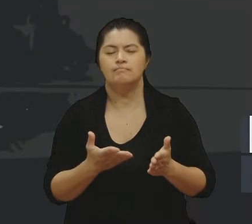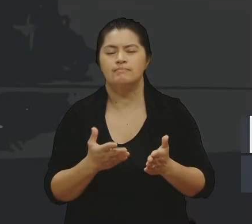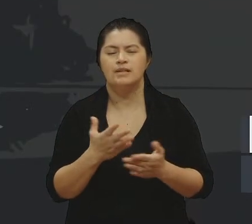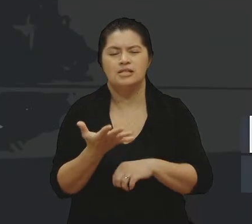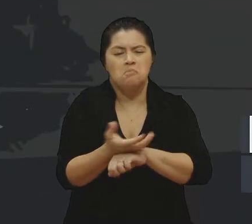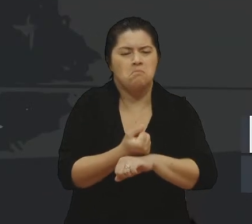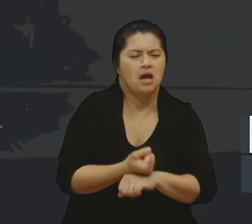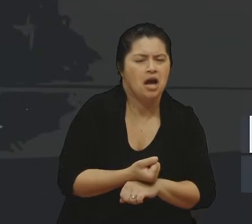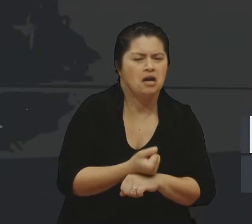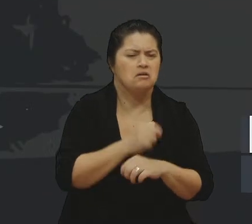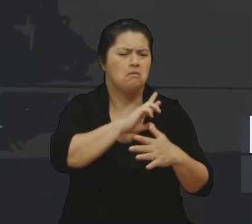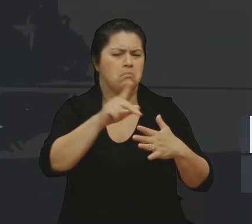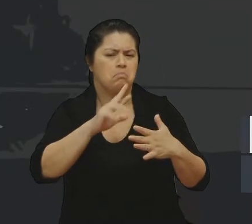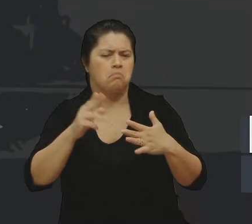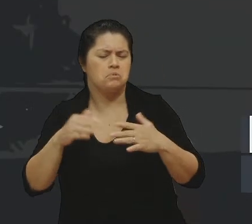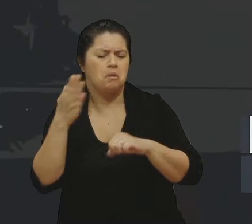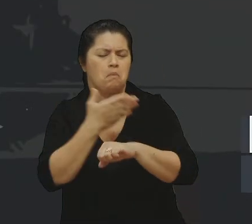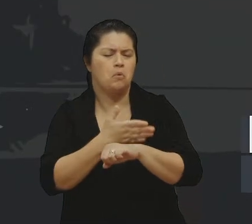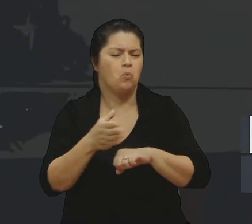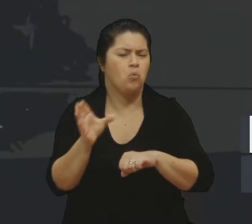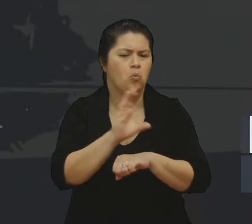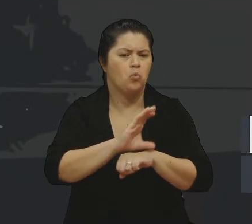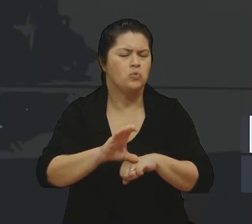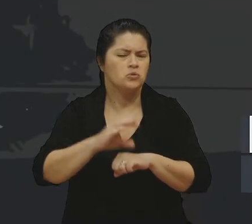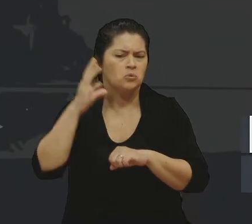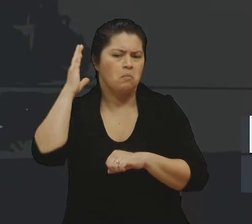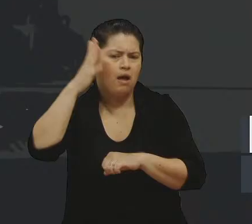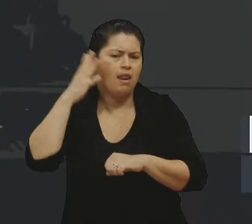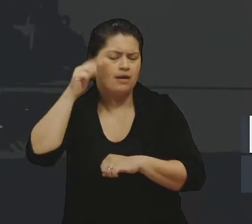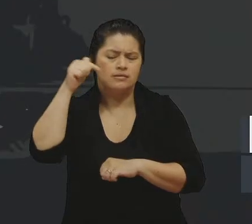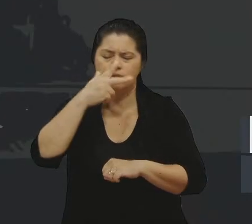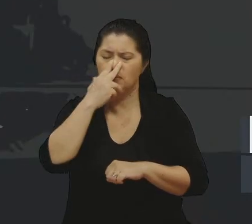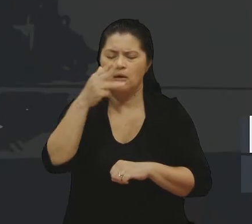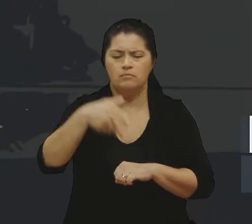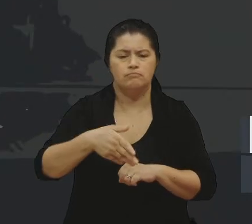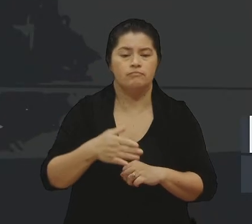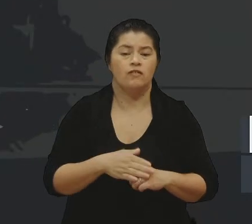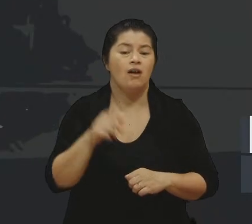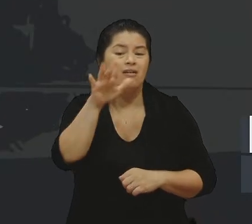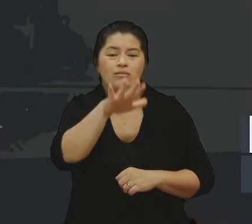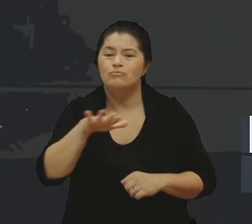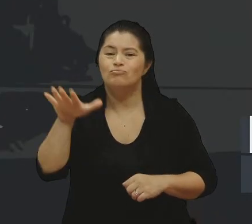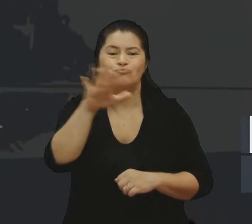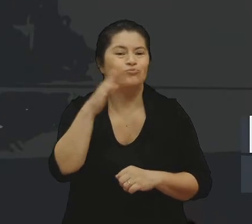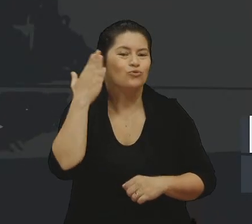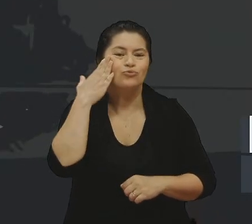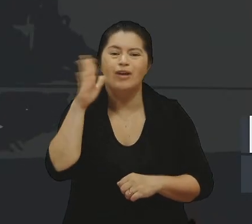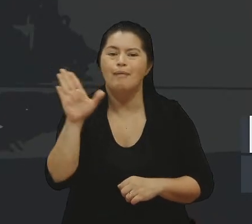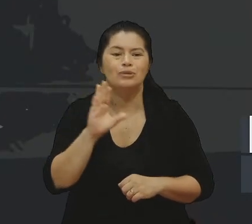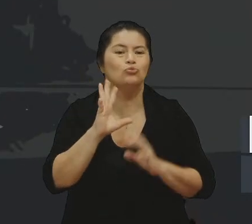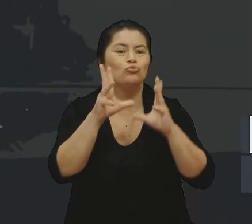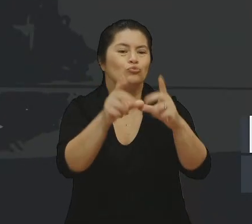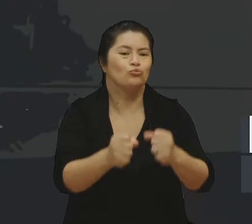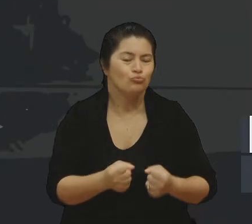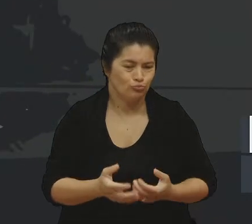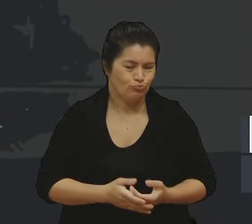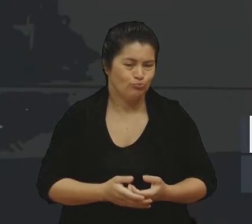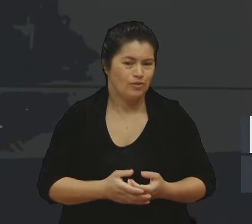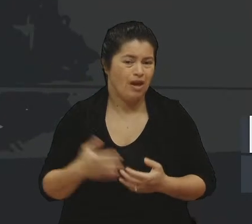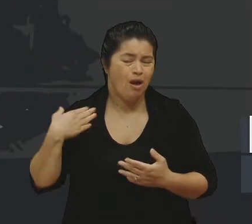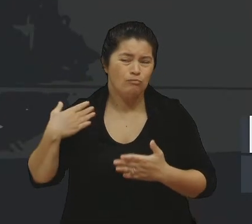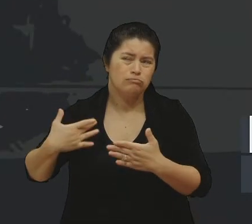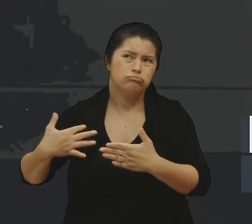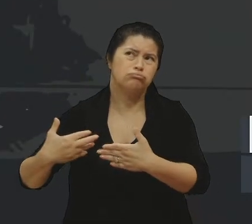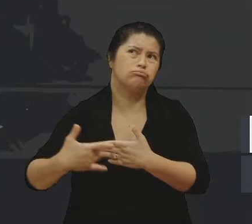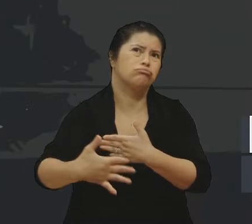Microempa, entidades, programas como esse. Você precisa, porque a gente não sabe tudo. A gente não sabe tudo. Eu demorei 10 anos para descobrir que